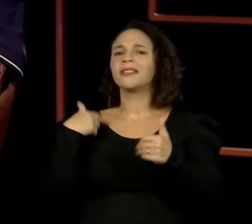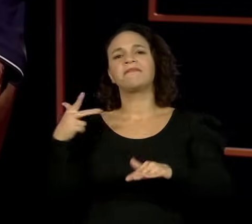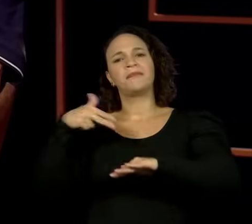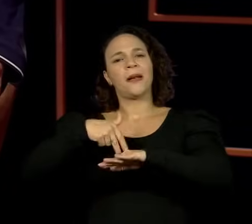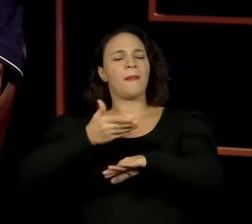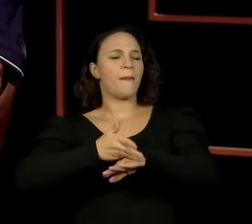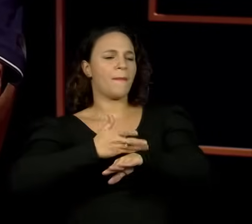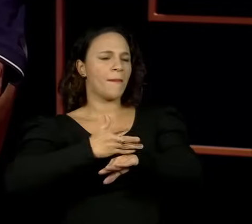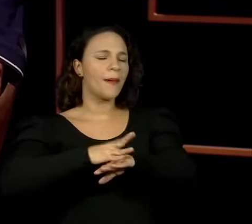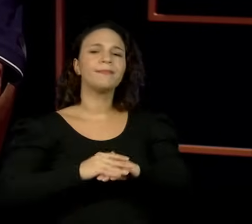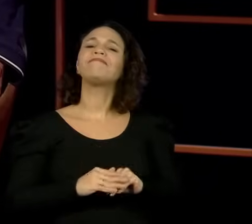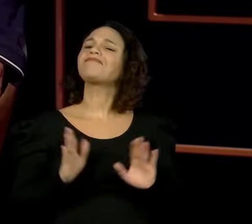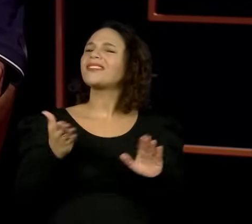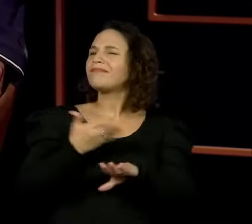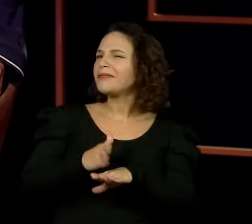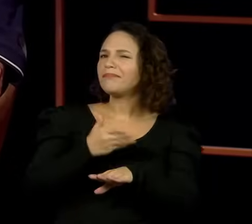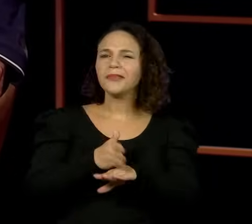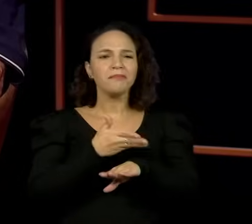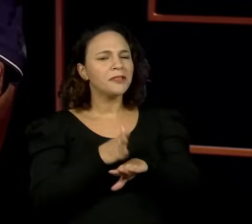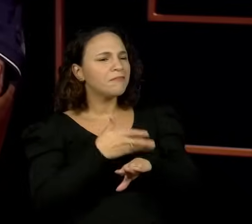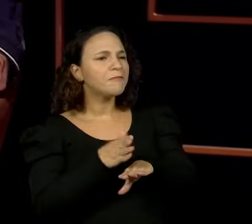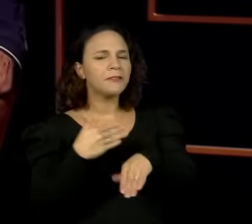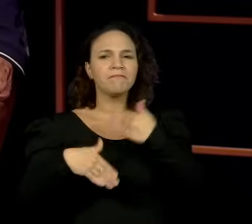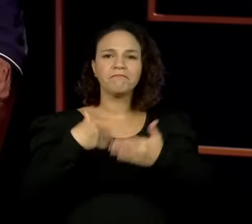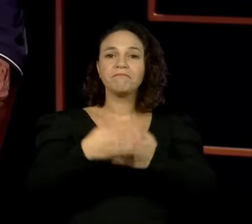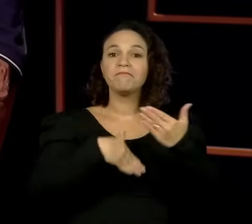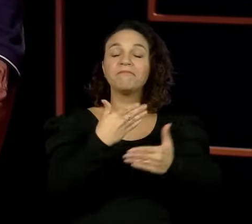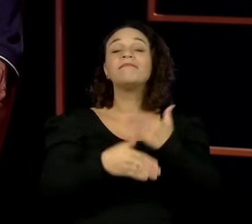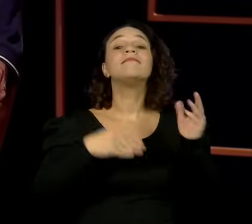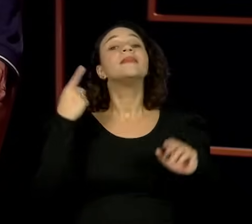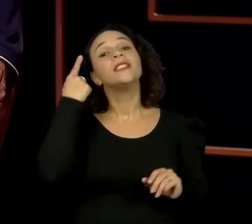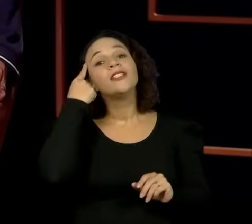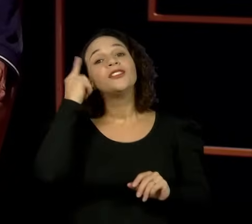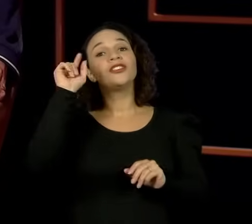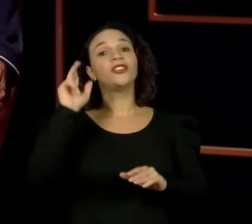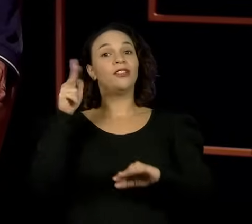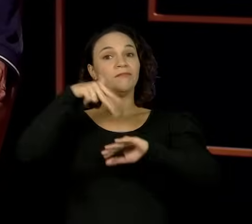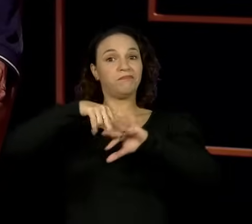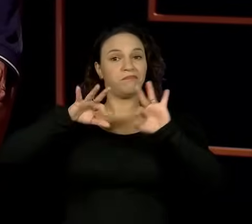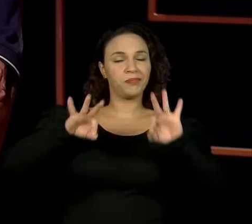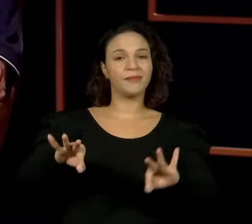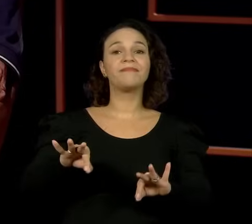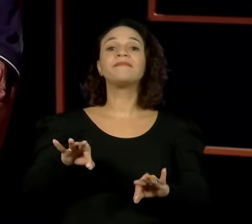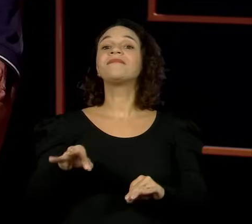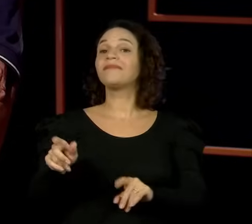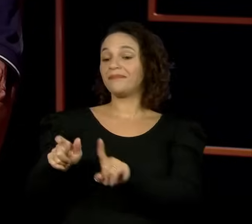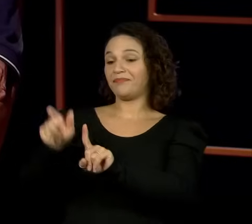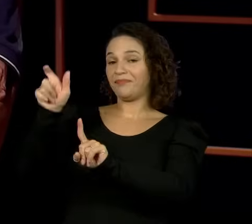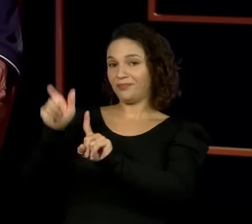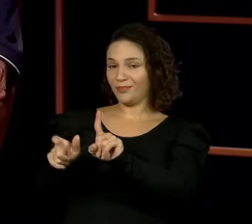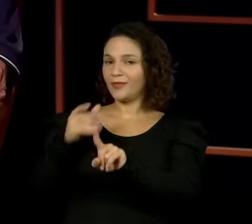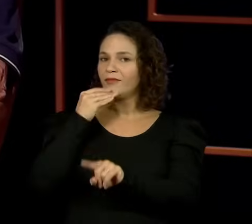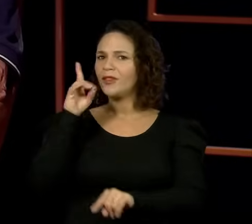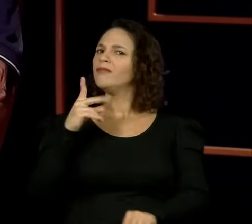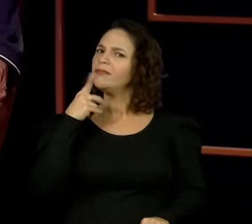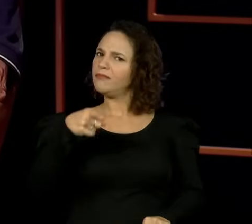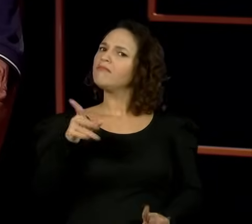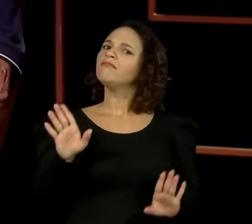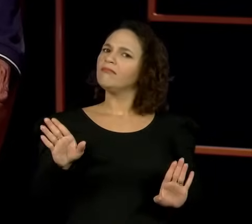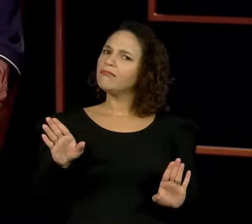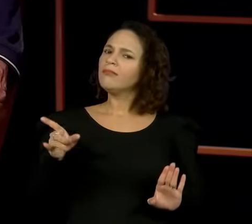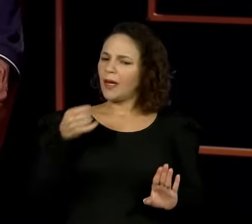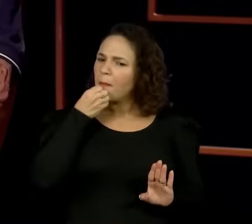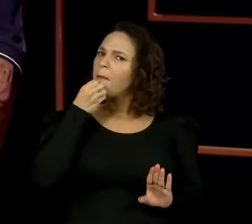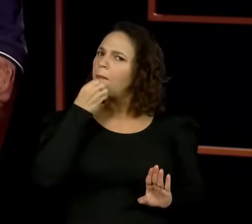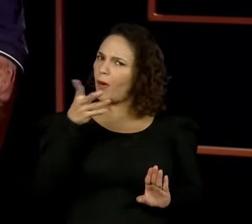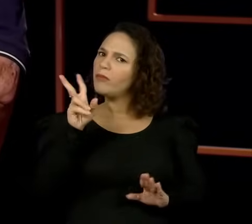ensaios e tal. Ensaiamos, e aí chegou o dia de decidir. Ele falou assim, olha, Jaque, não é papelzinho, é um bom